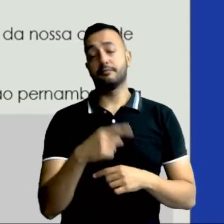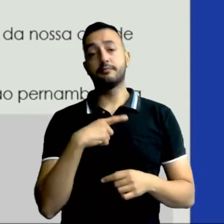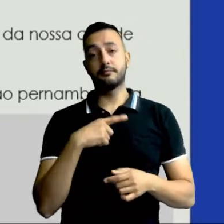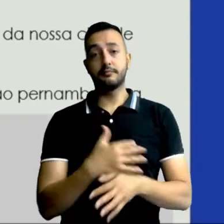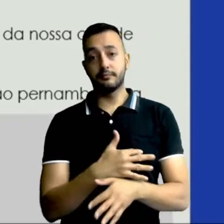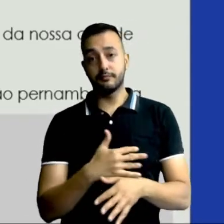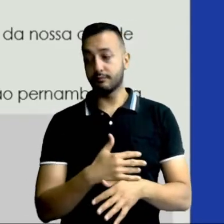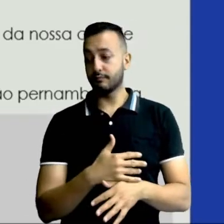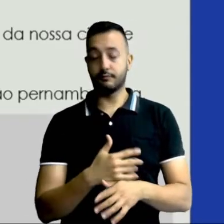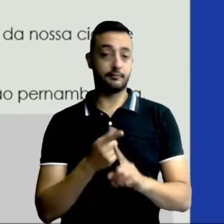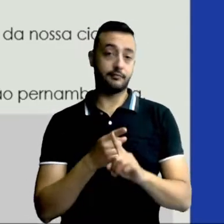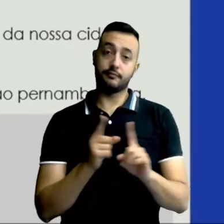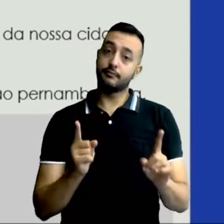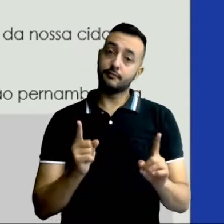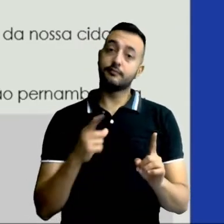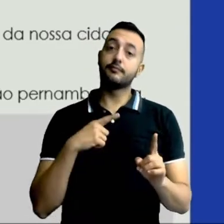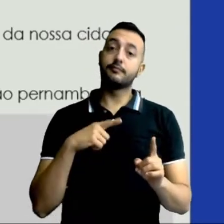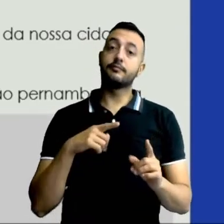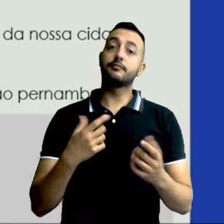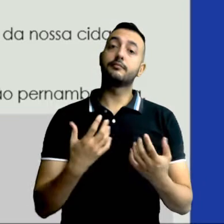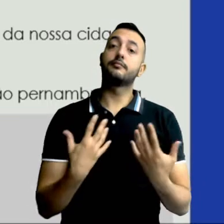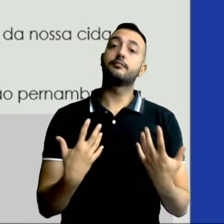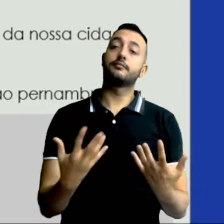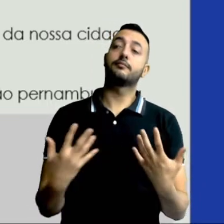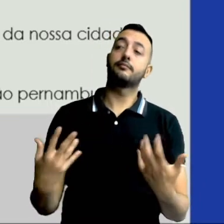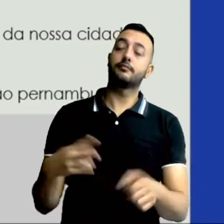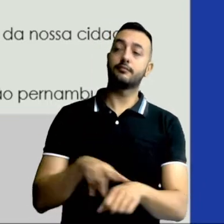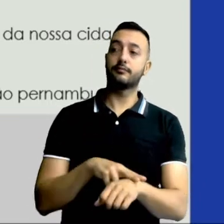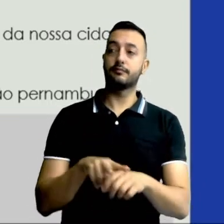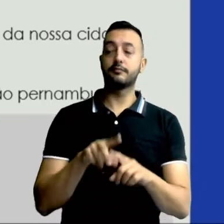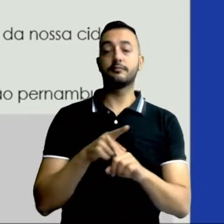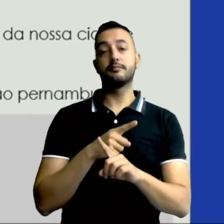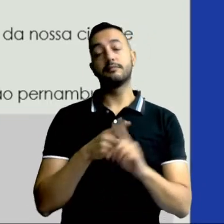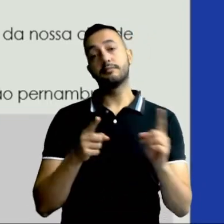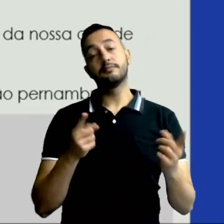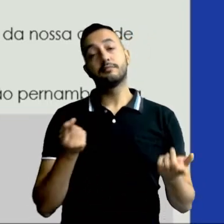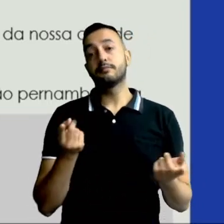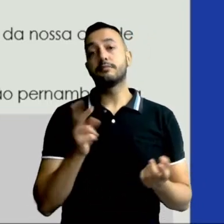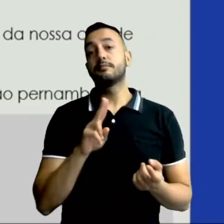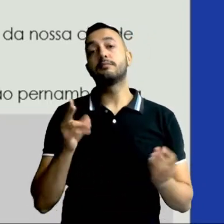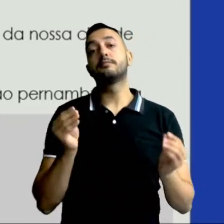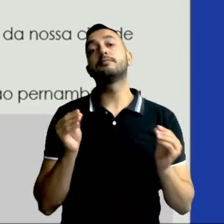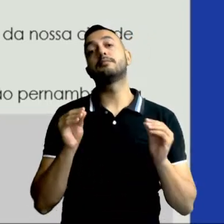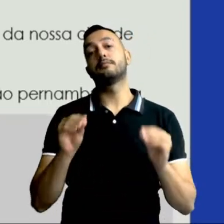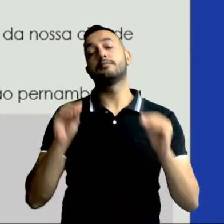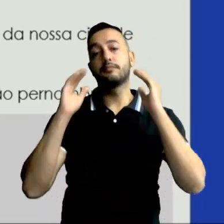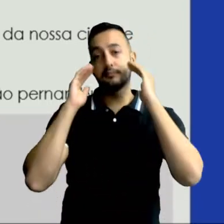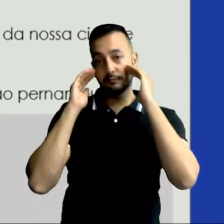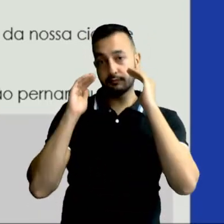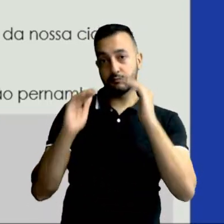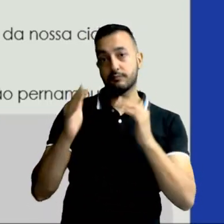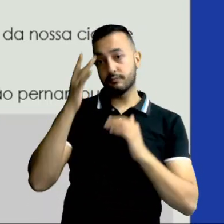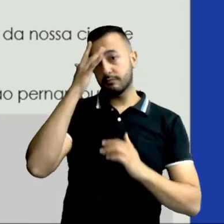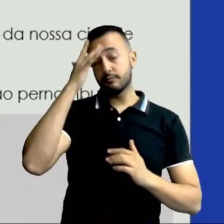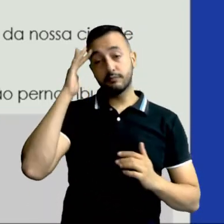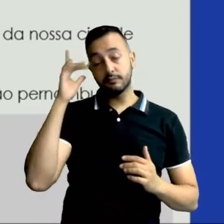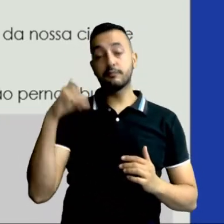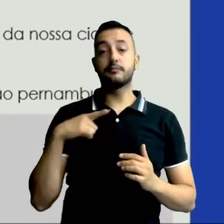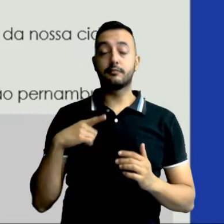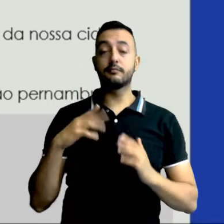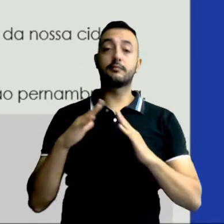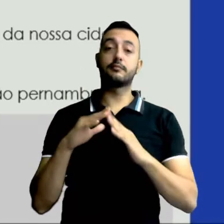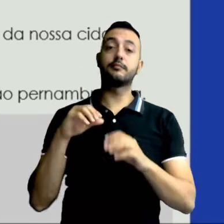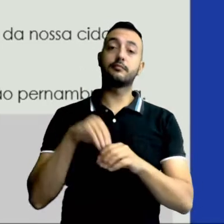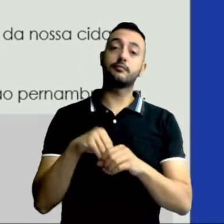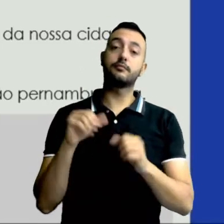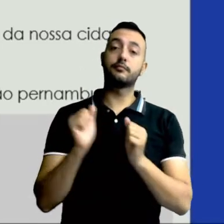mas antes é um mato deserto se não porque ele puser aquele nome por respeito de um homem que ali morava com a